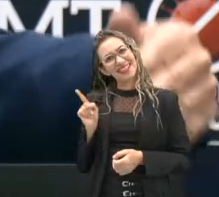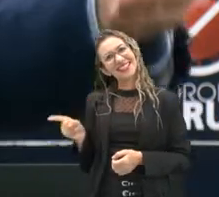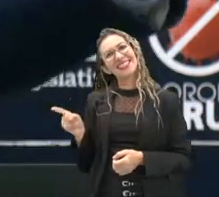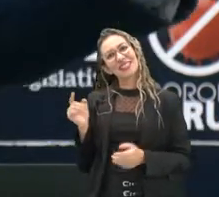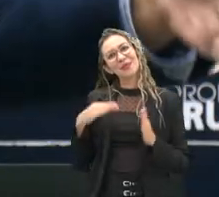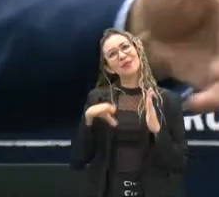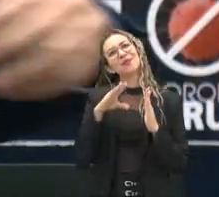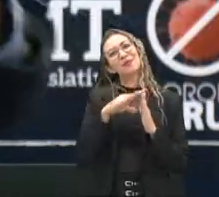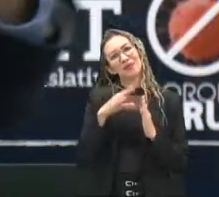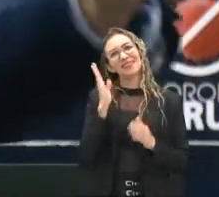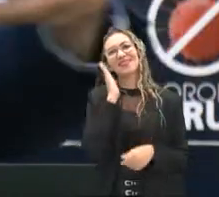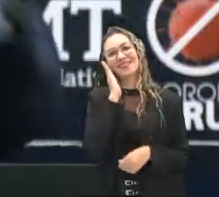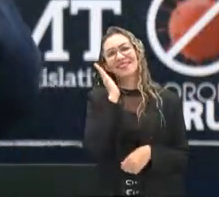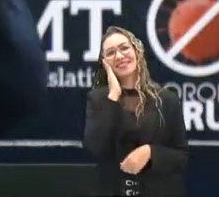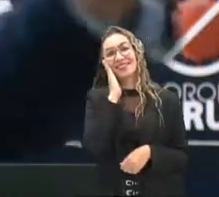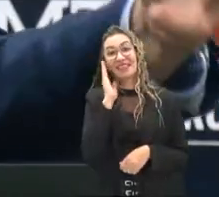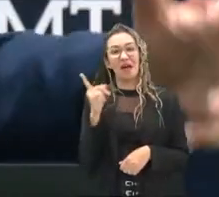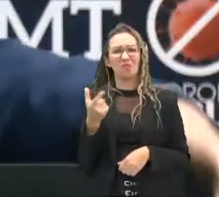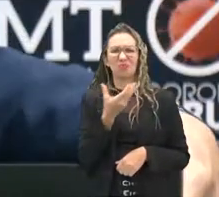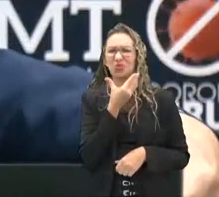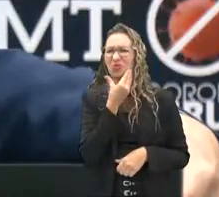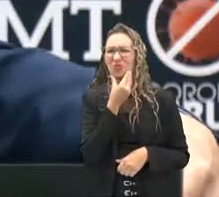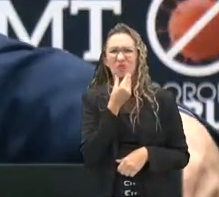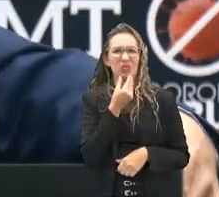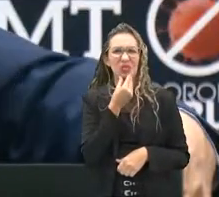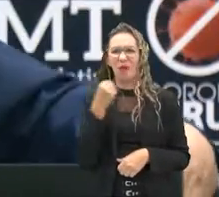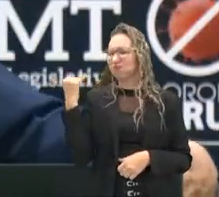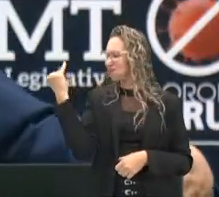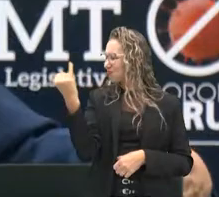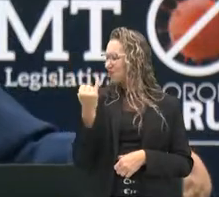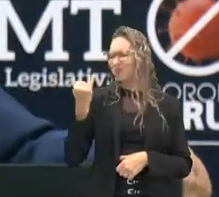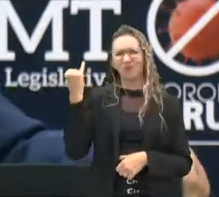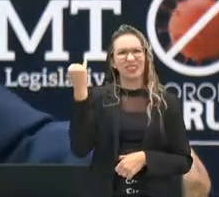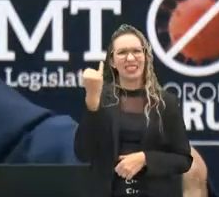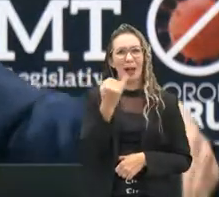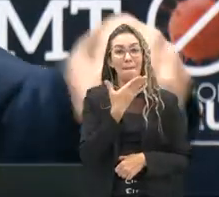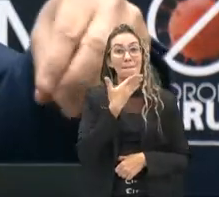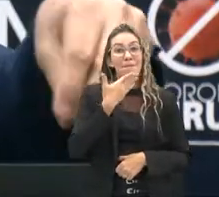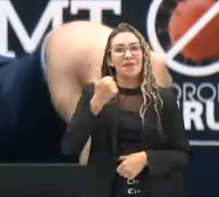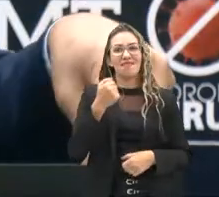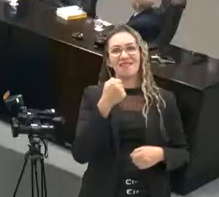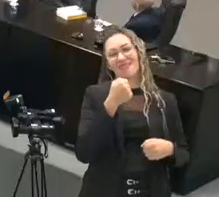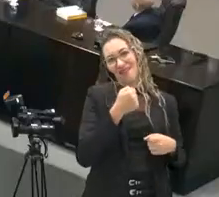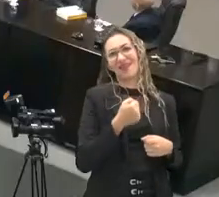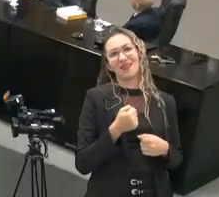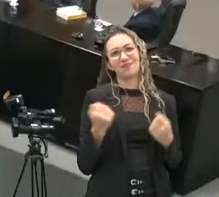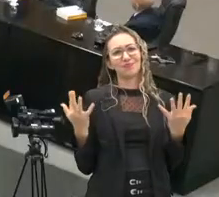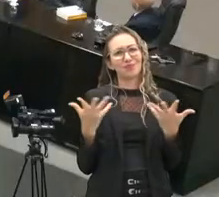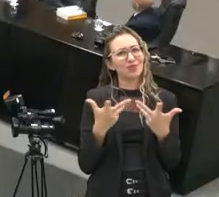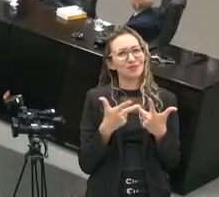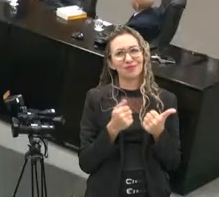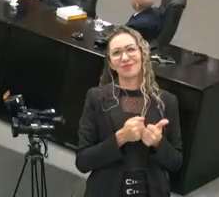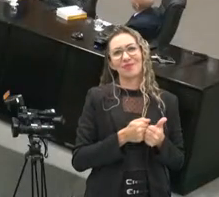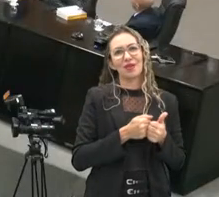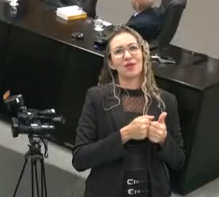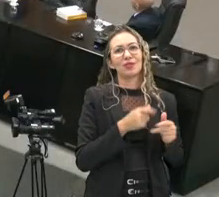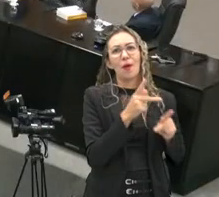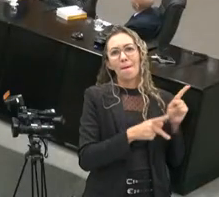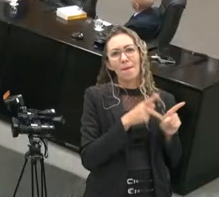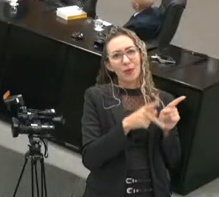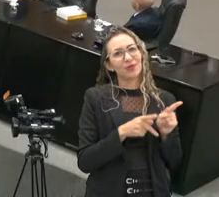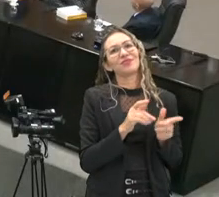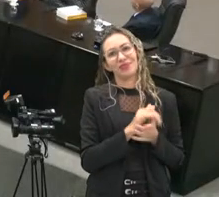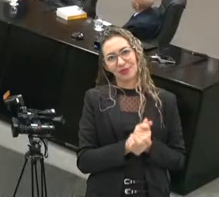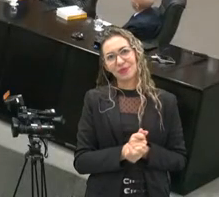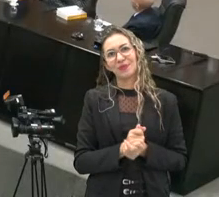E esse gigante, para mim, o maior de todos os políticos que o Brasil teve foi Juscelino. Esse cara trouxe Filinto para ser seu líder